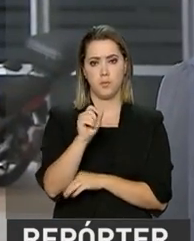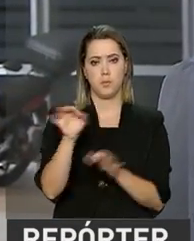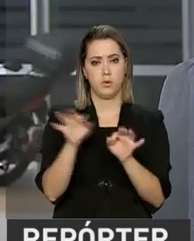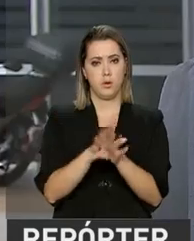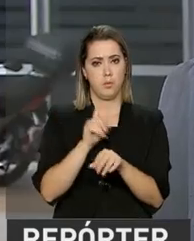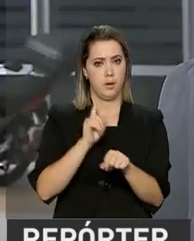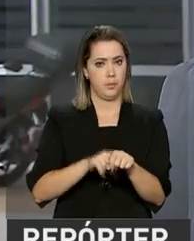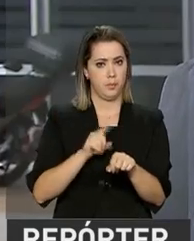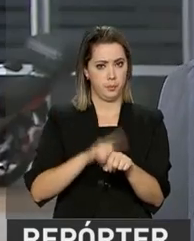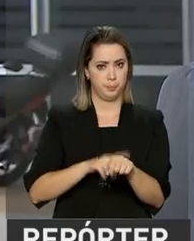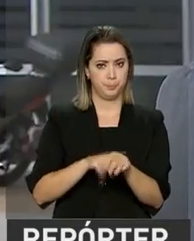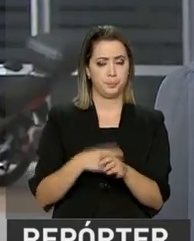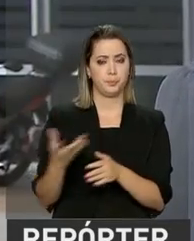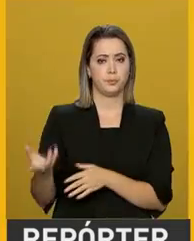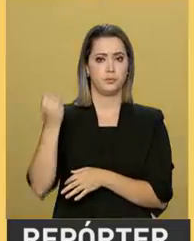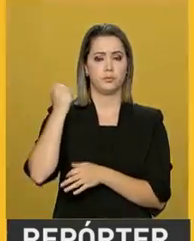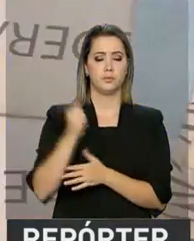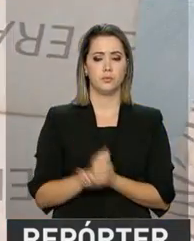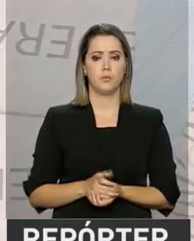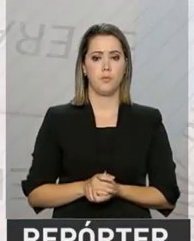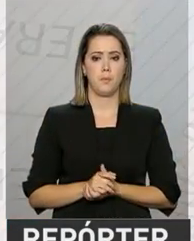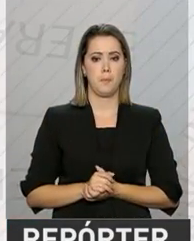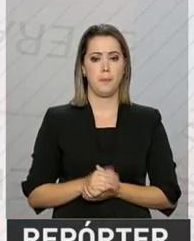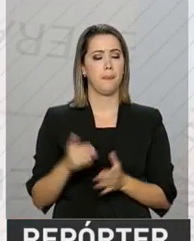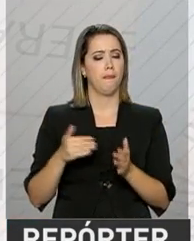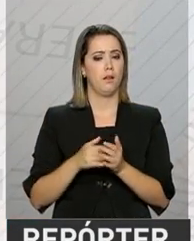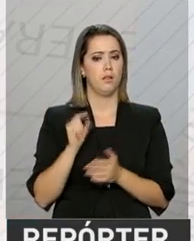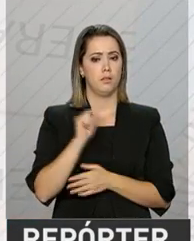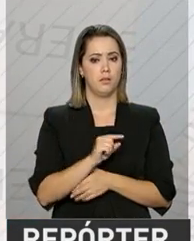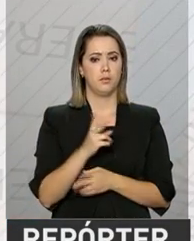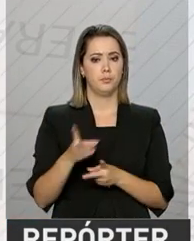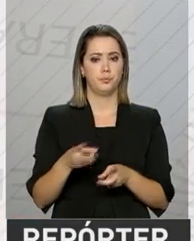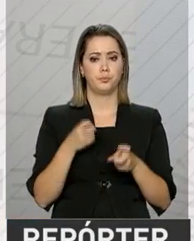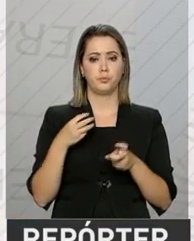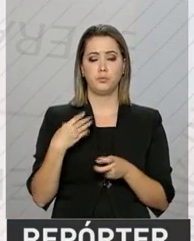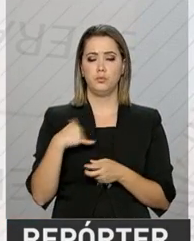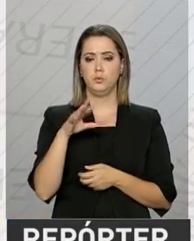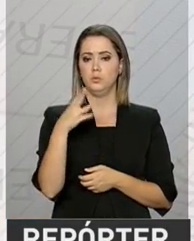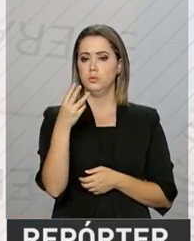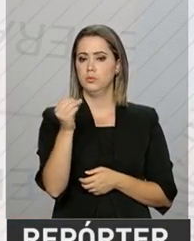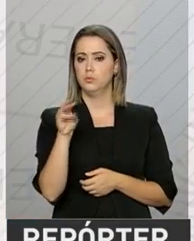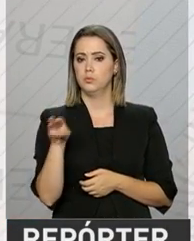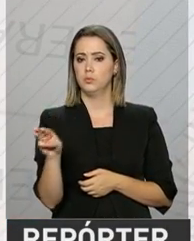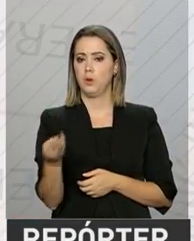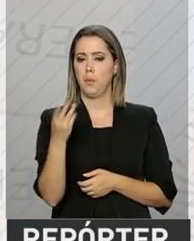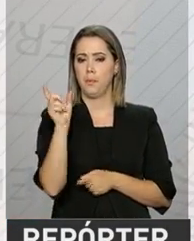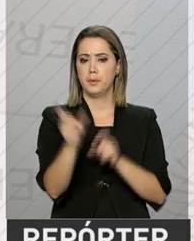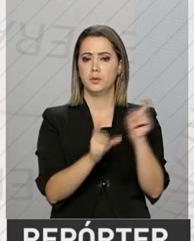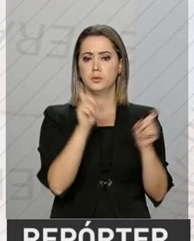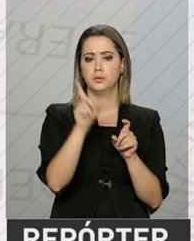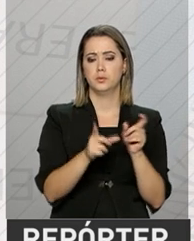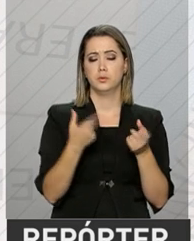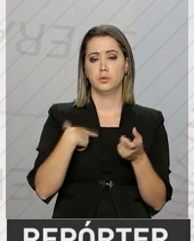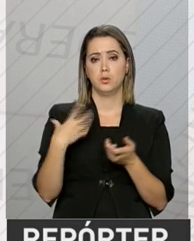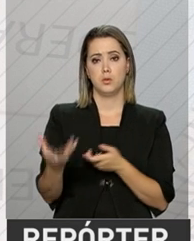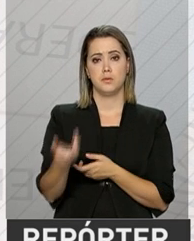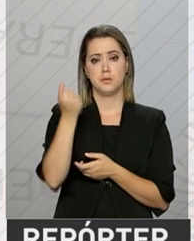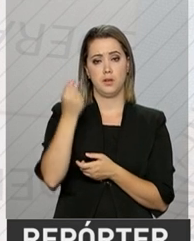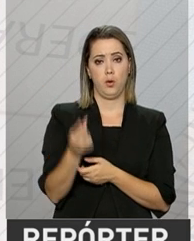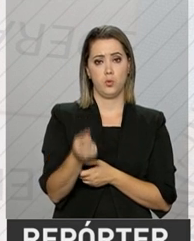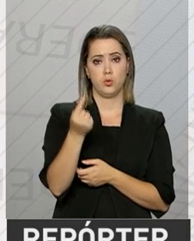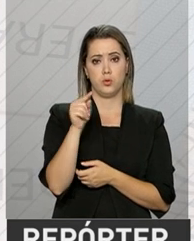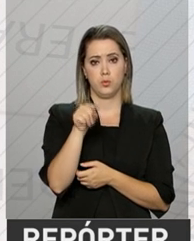encerra o calendário de saques Até lá a estimativa é que mais do que 30 milhões de pessoas saquem o